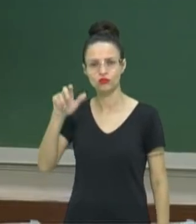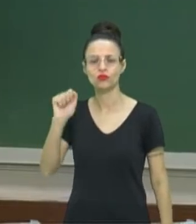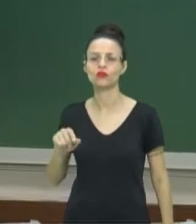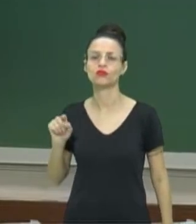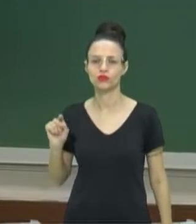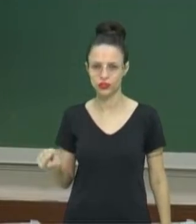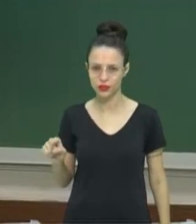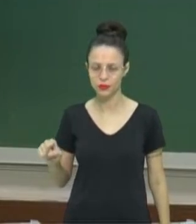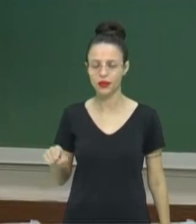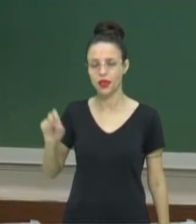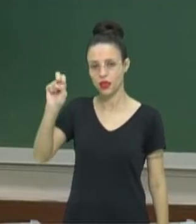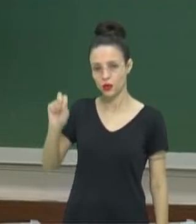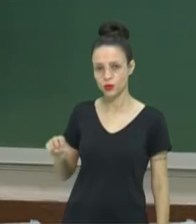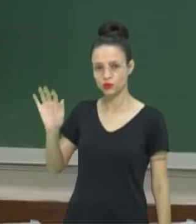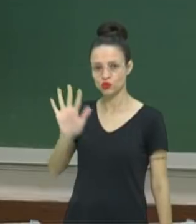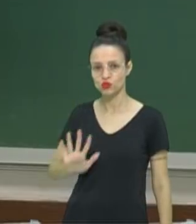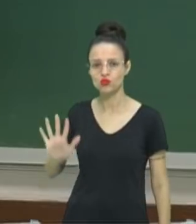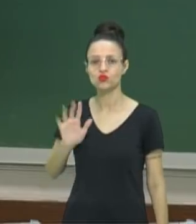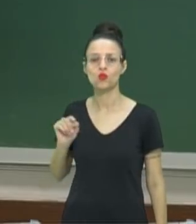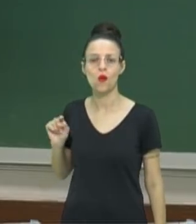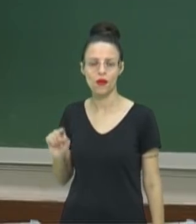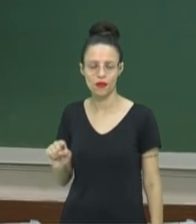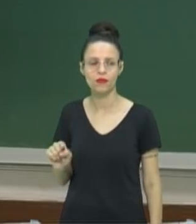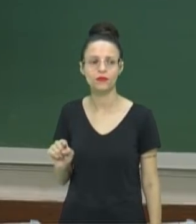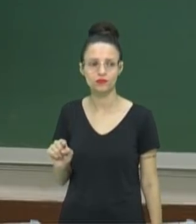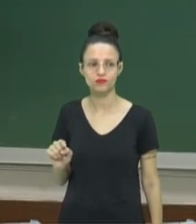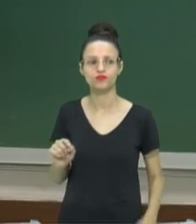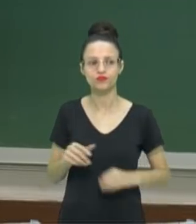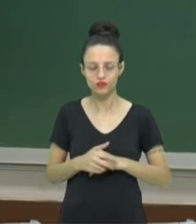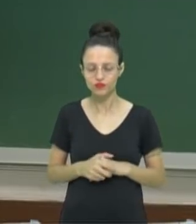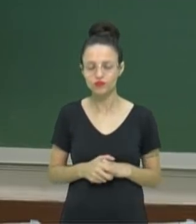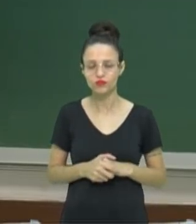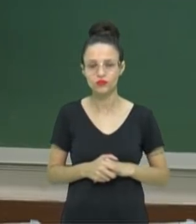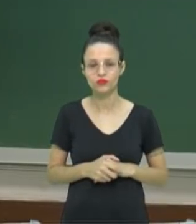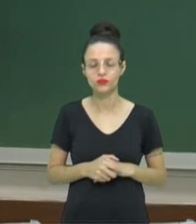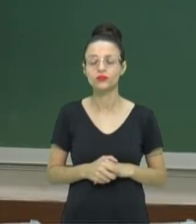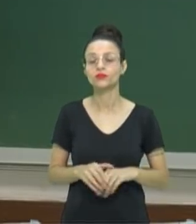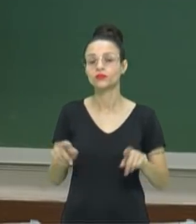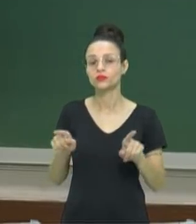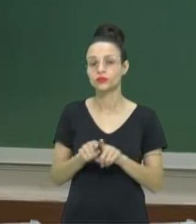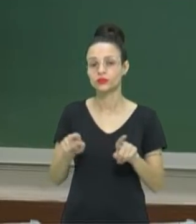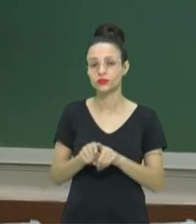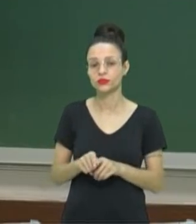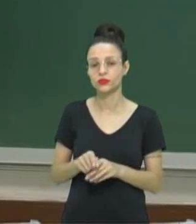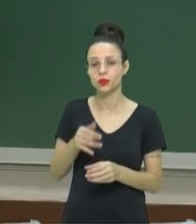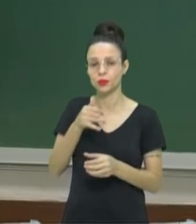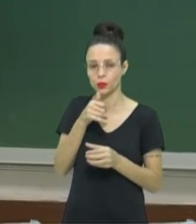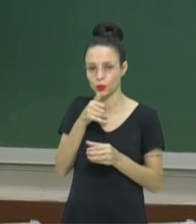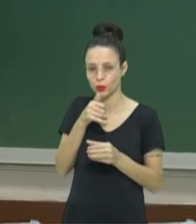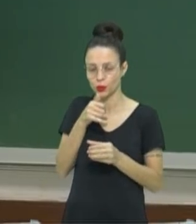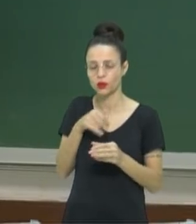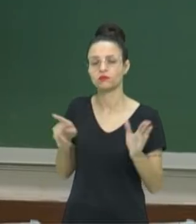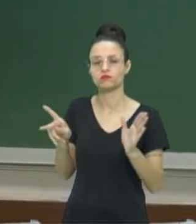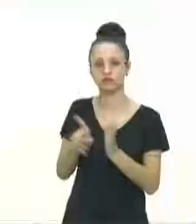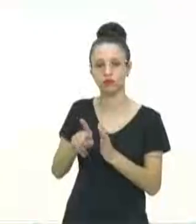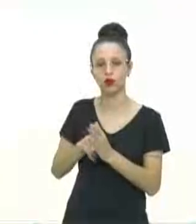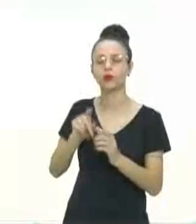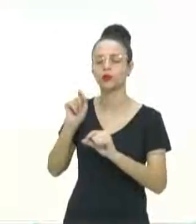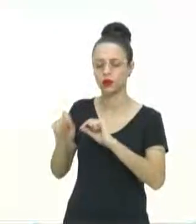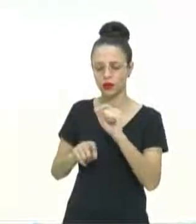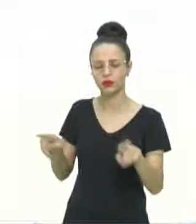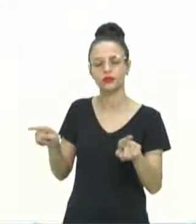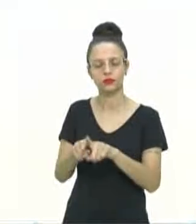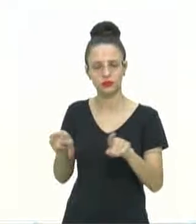sul, no formato de monocultura comercial. E a erva mate, que é produto do extrativismo,